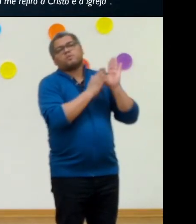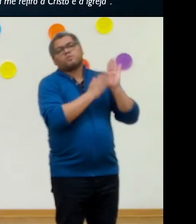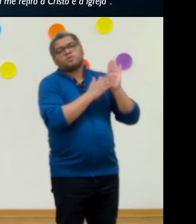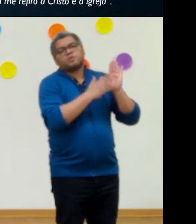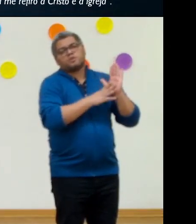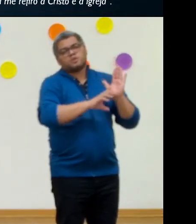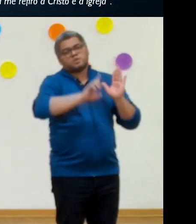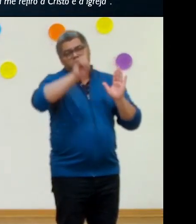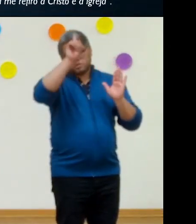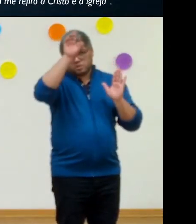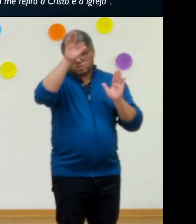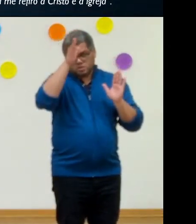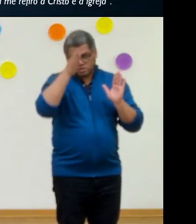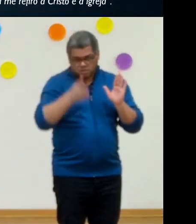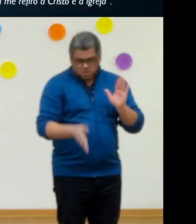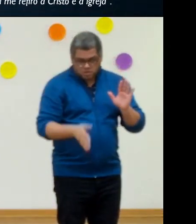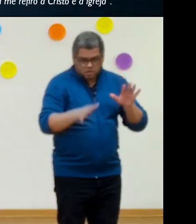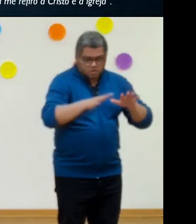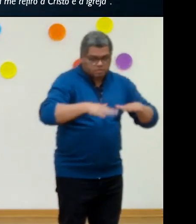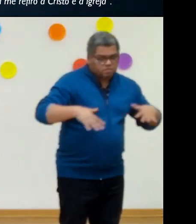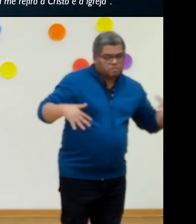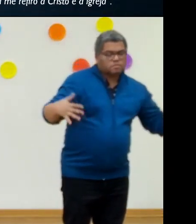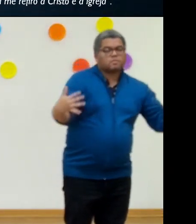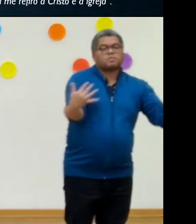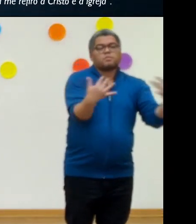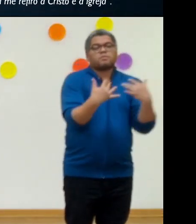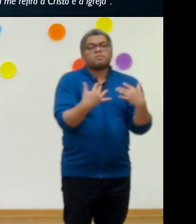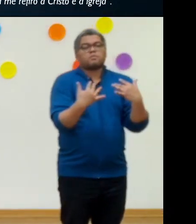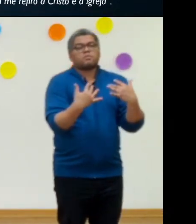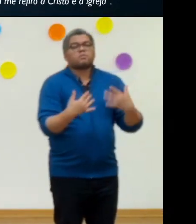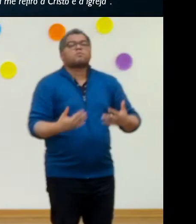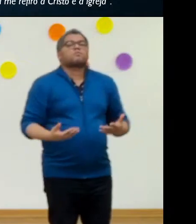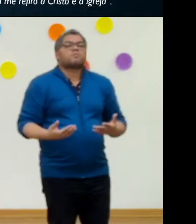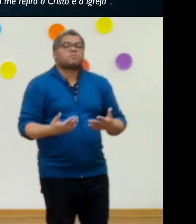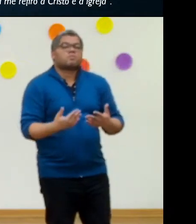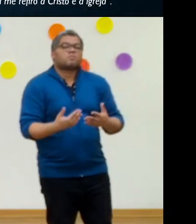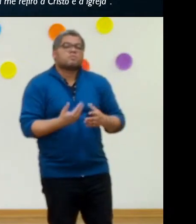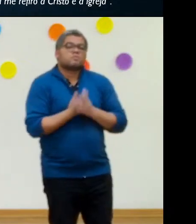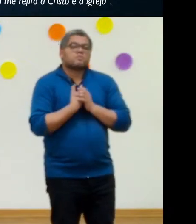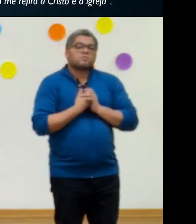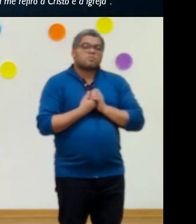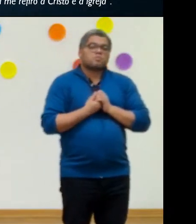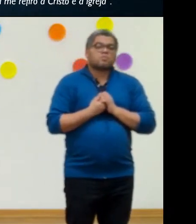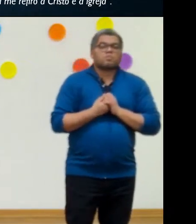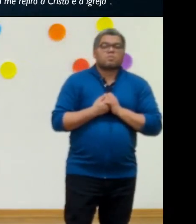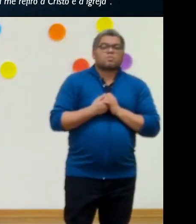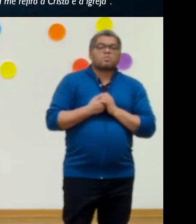de testemunhas. Sejam homens e mulheres para cumprir.